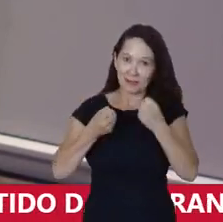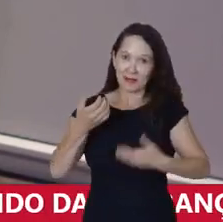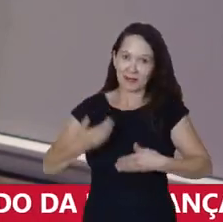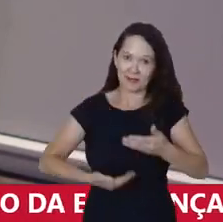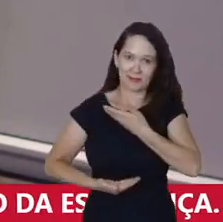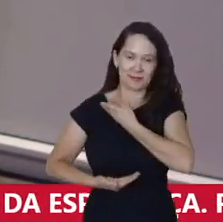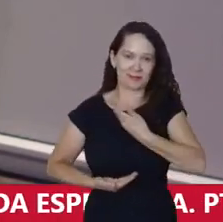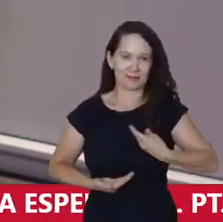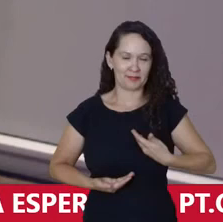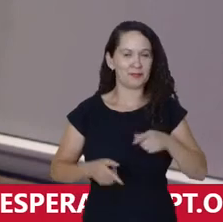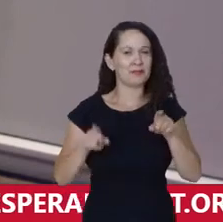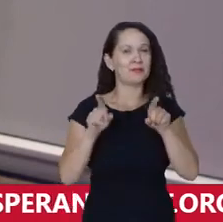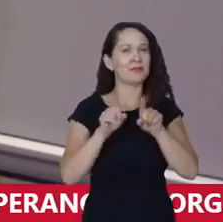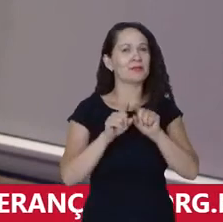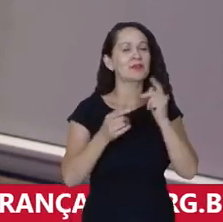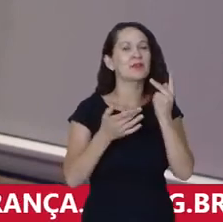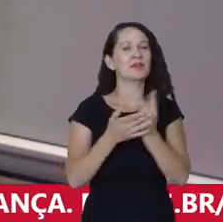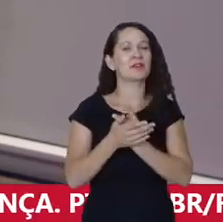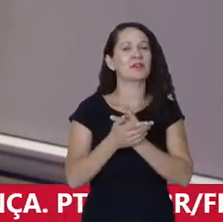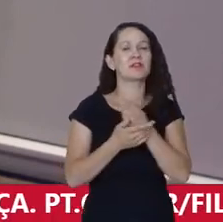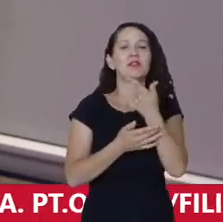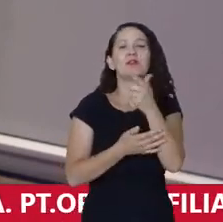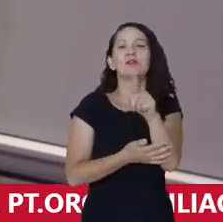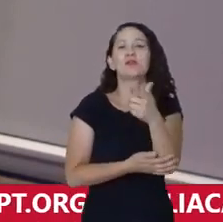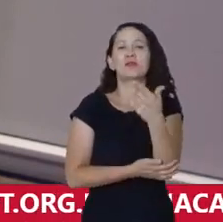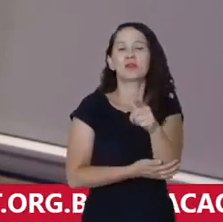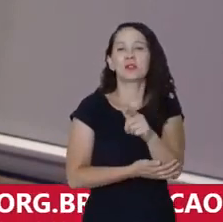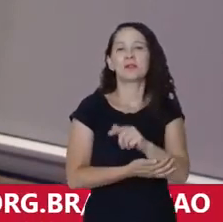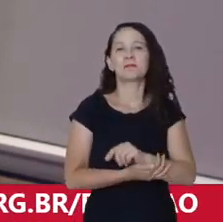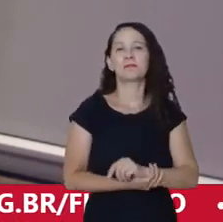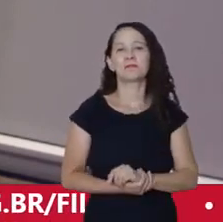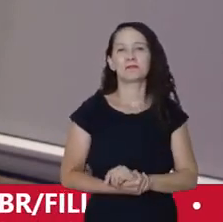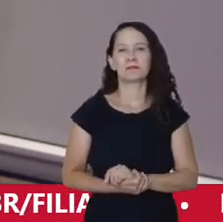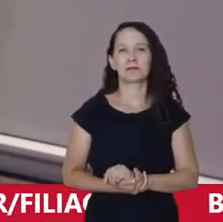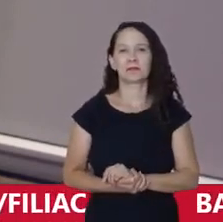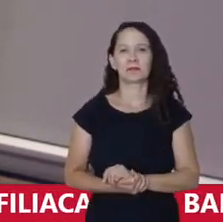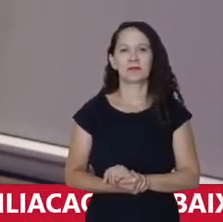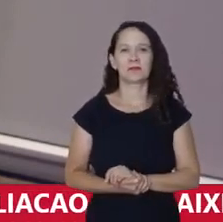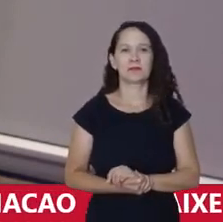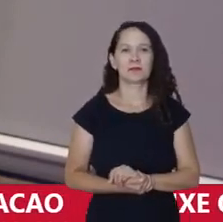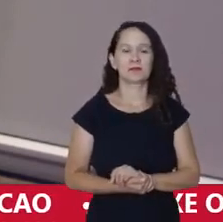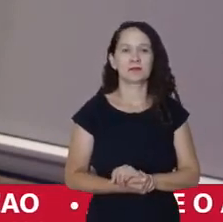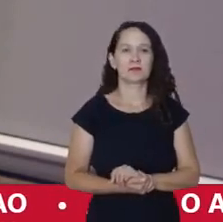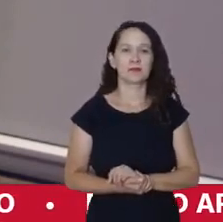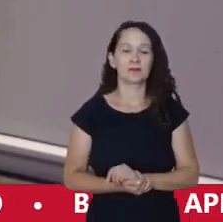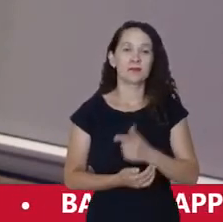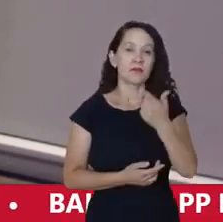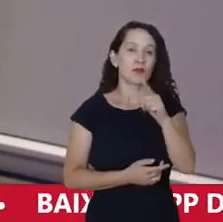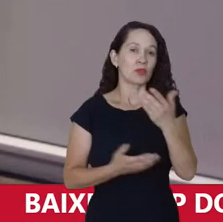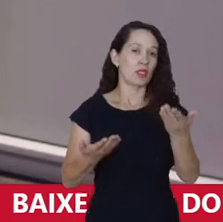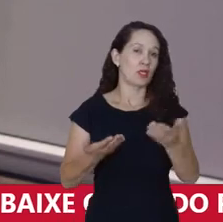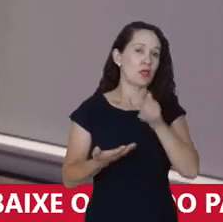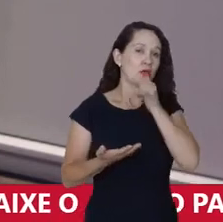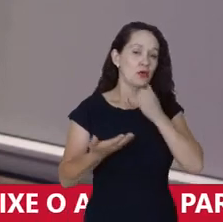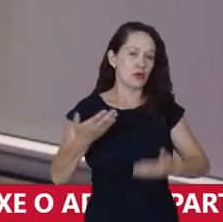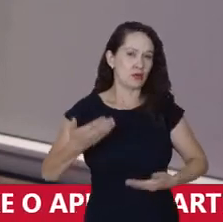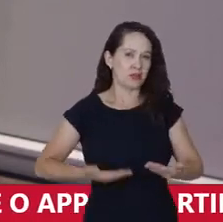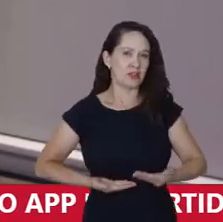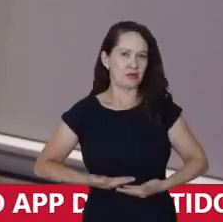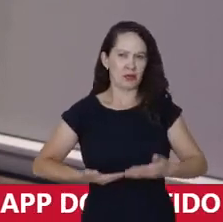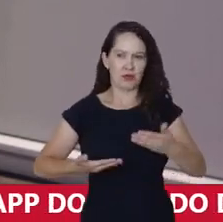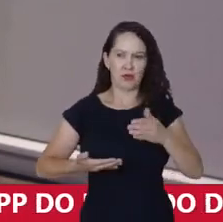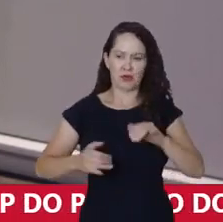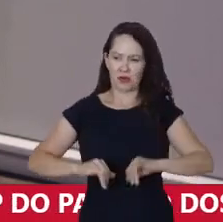público. Além disso, não existe esta ideia de que o atual servidor não seja